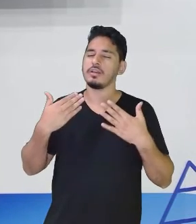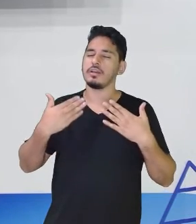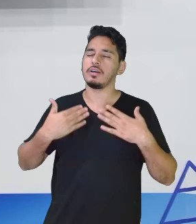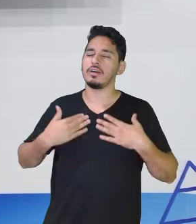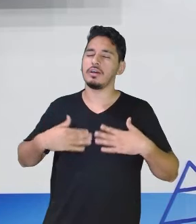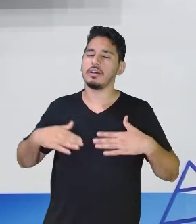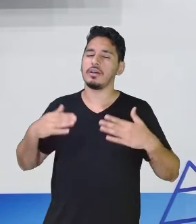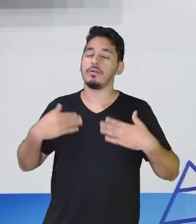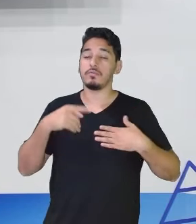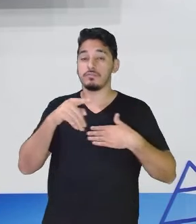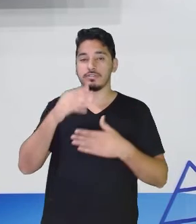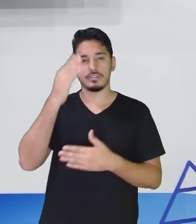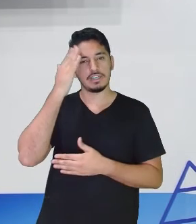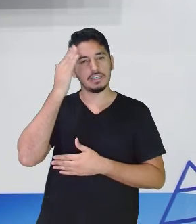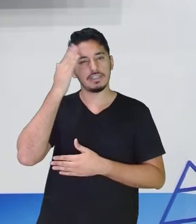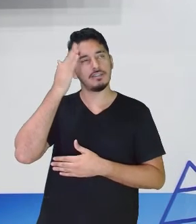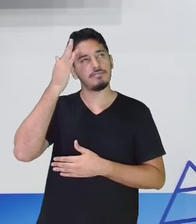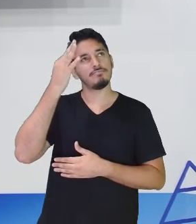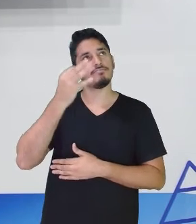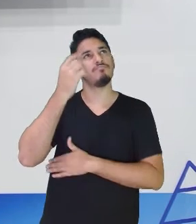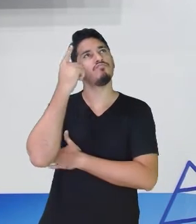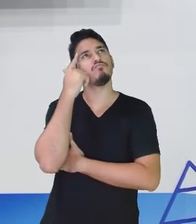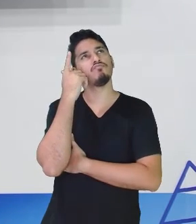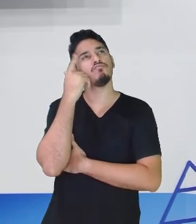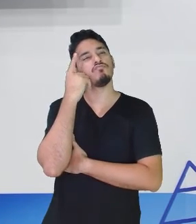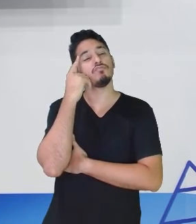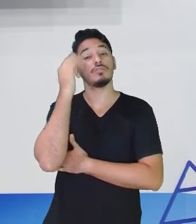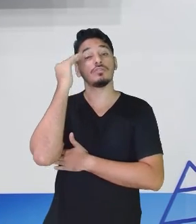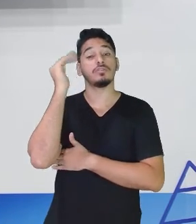devagarinho, para que vocês possam realmente saber o que